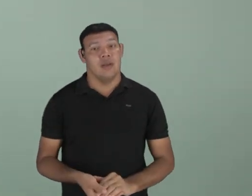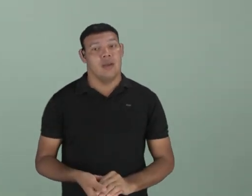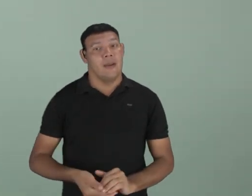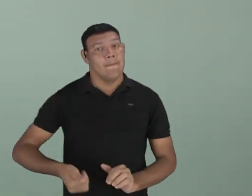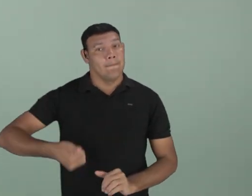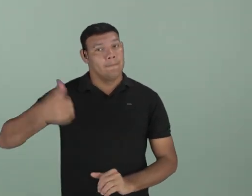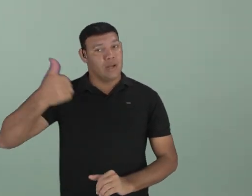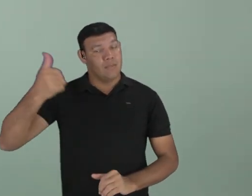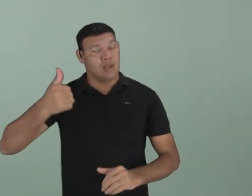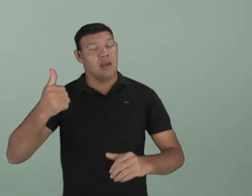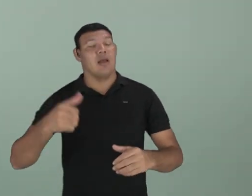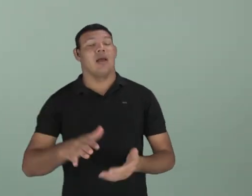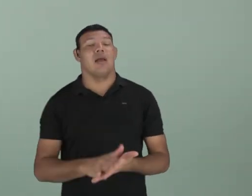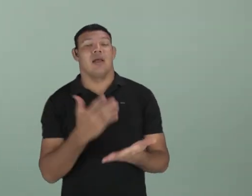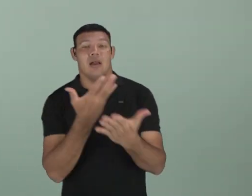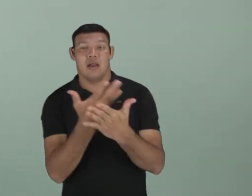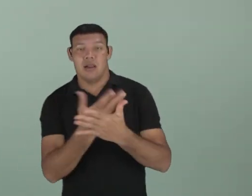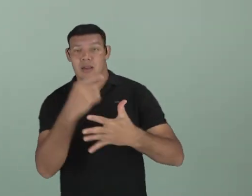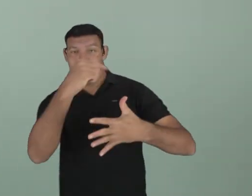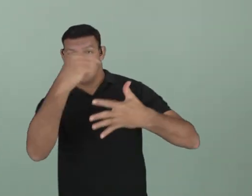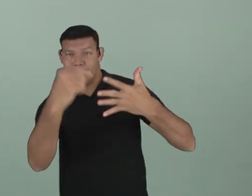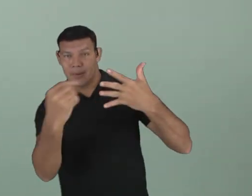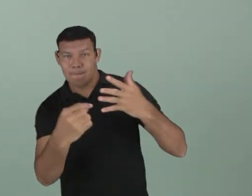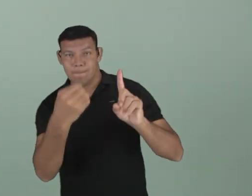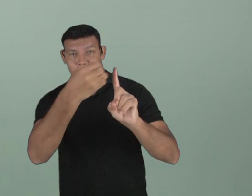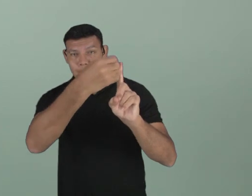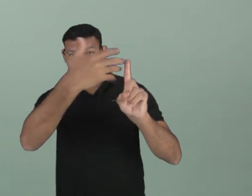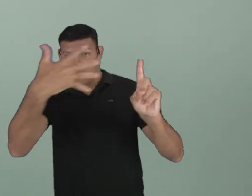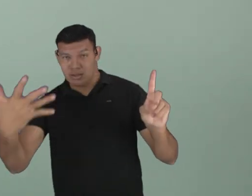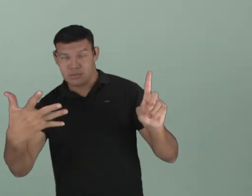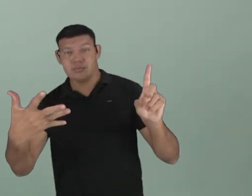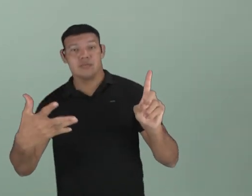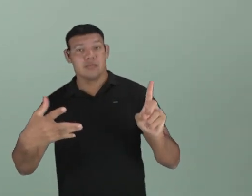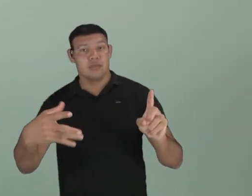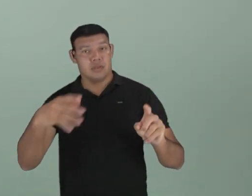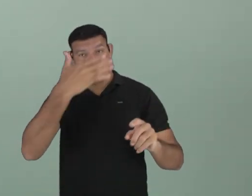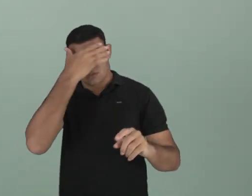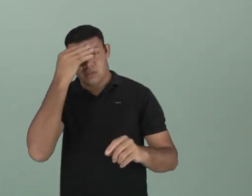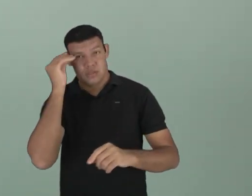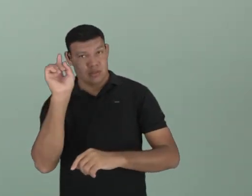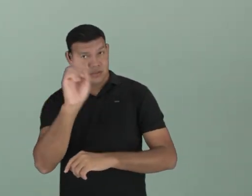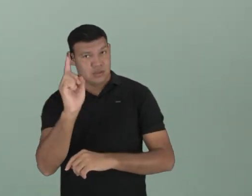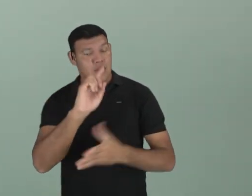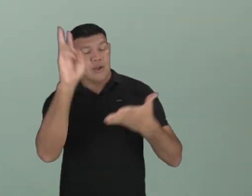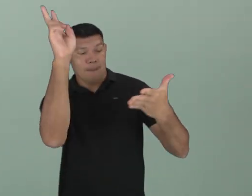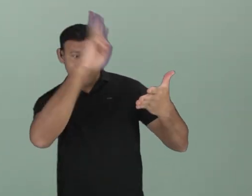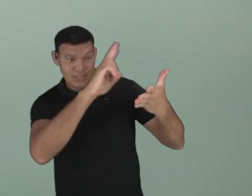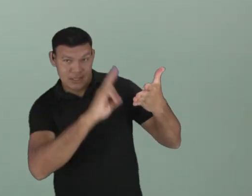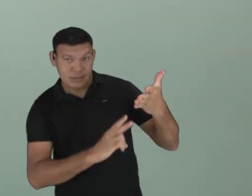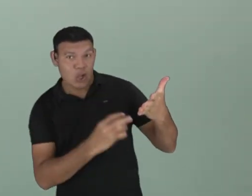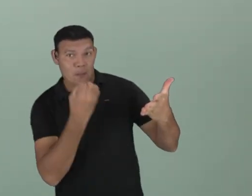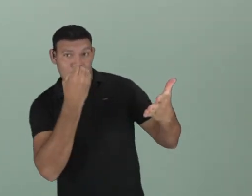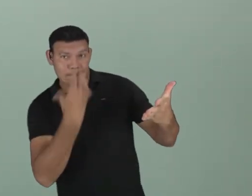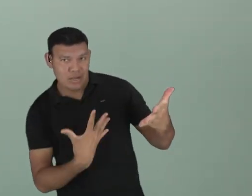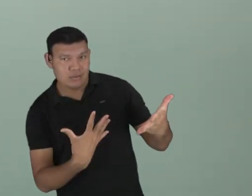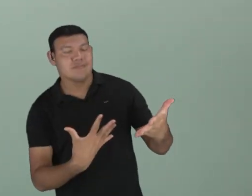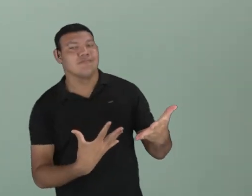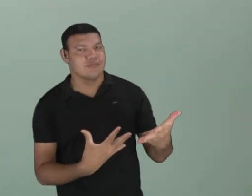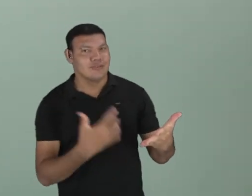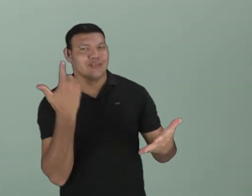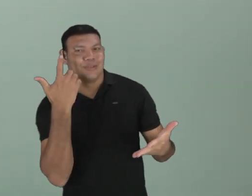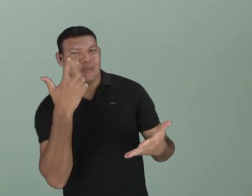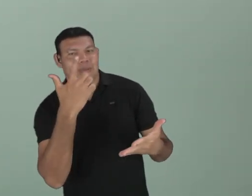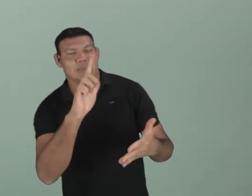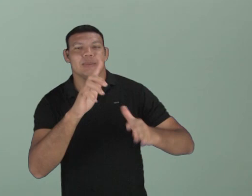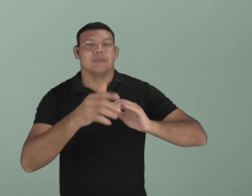aula de operadores argumentativos. Lembrem-se sempre, leiam, façam boas leituras que você